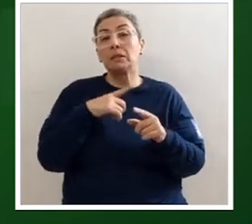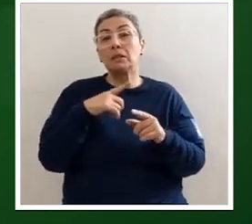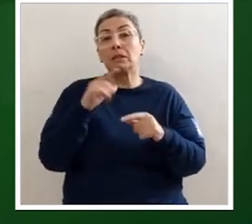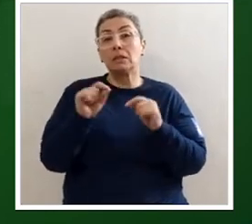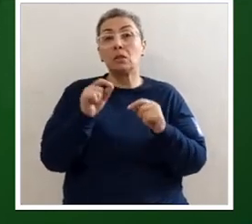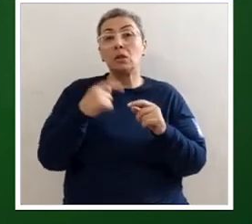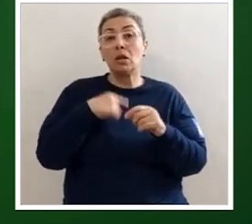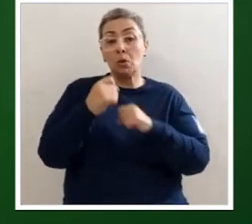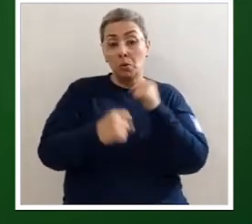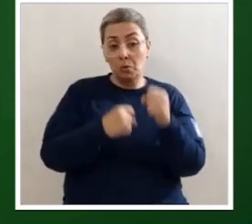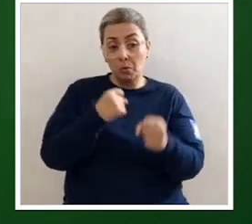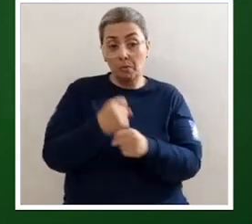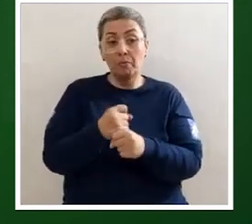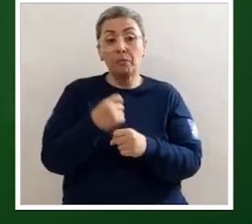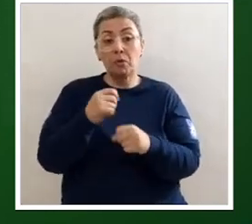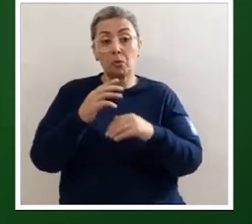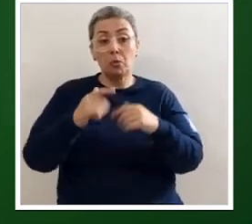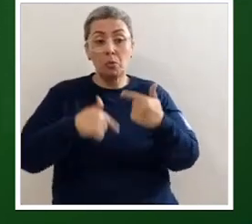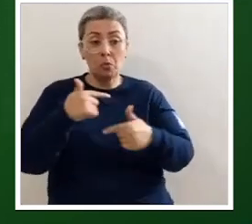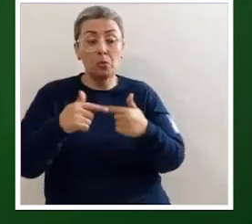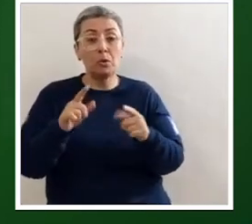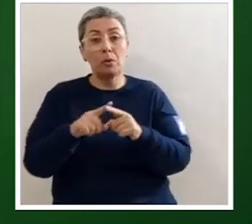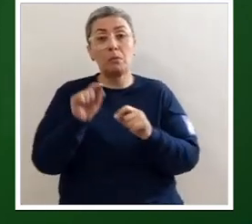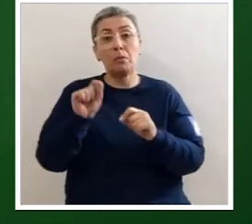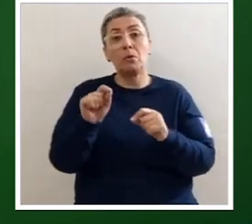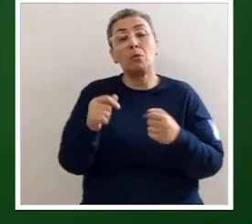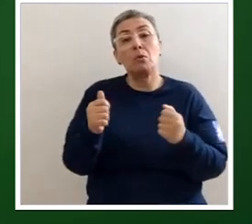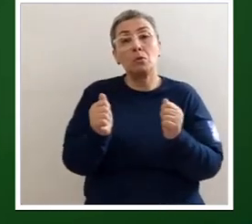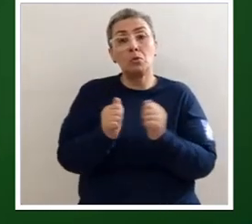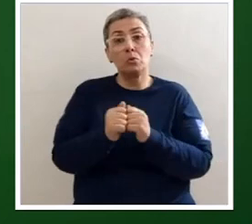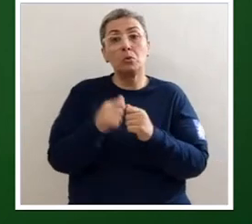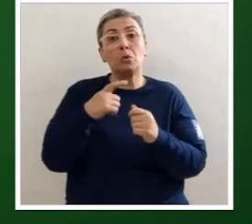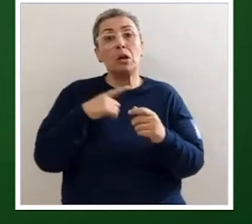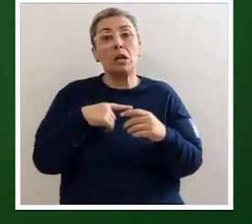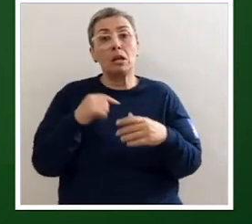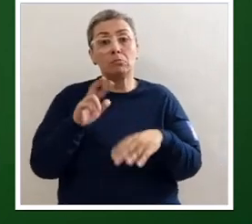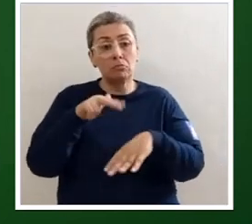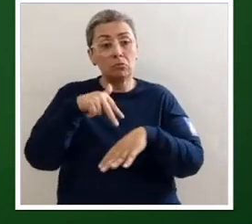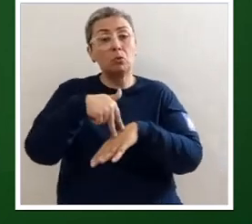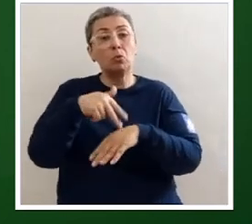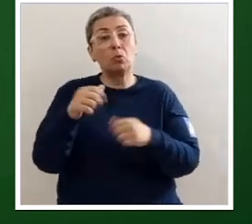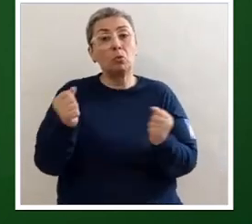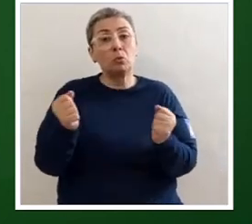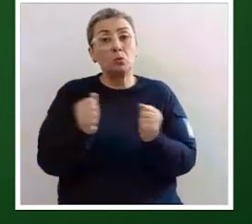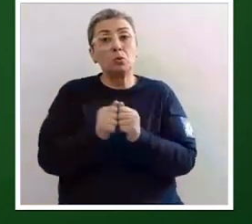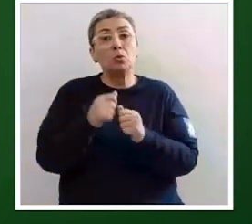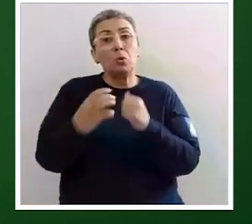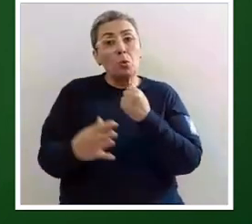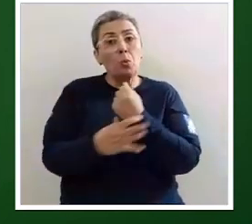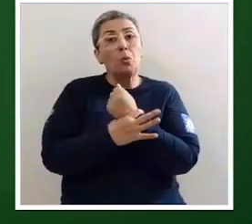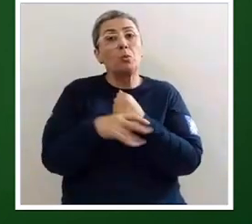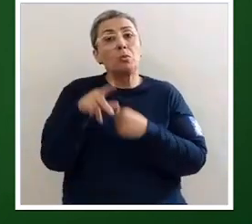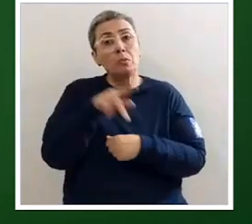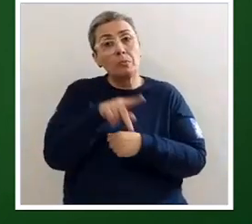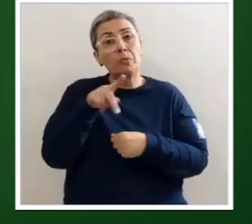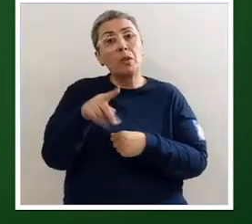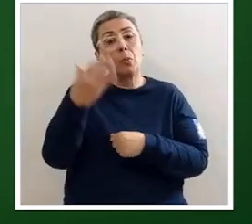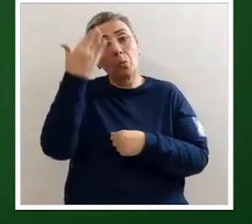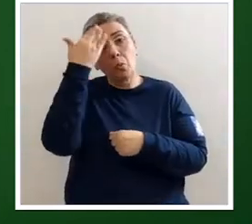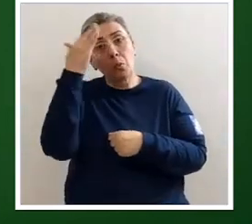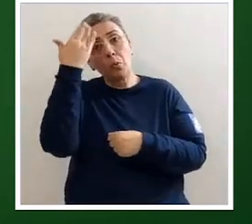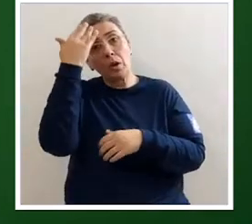neste ano nós trabalhamos com eles e a gente tava ali garantindo que os professores